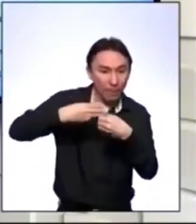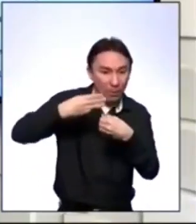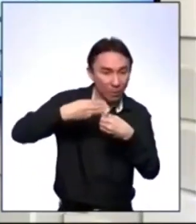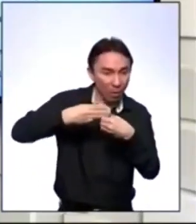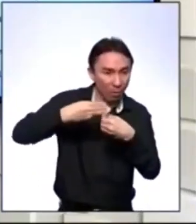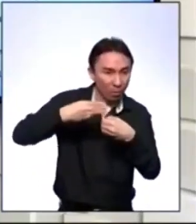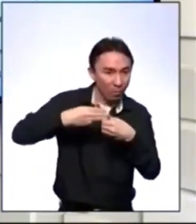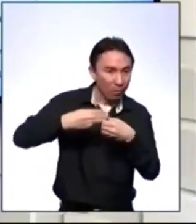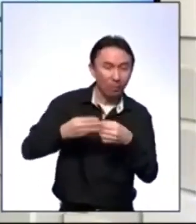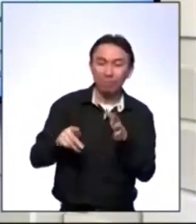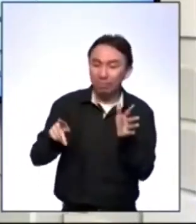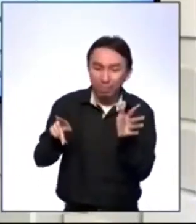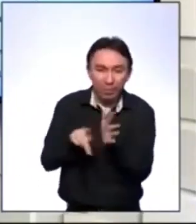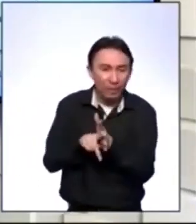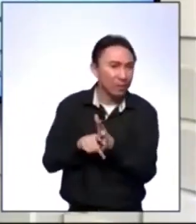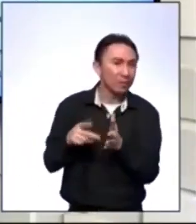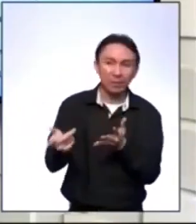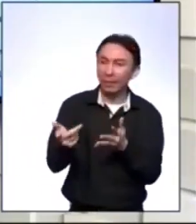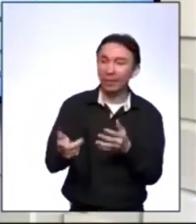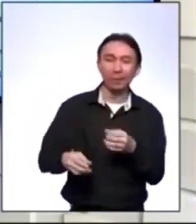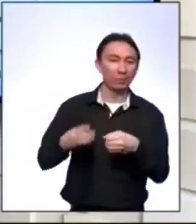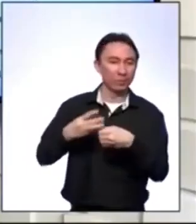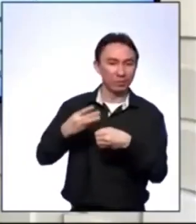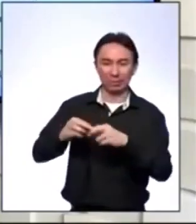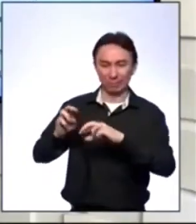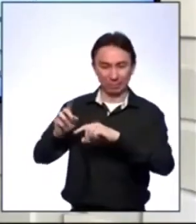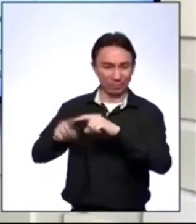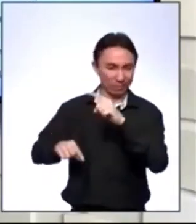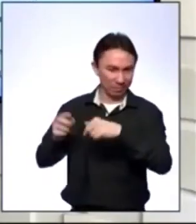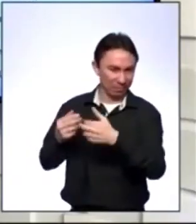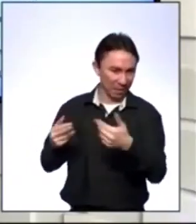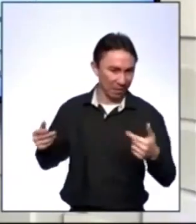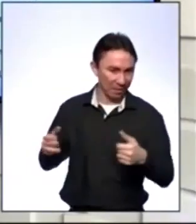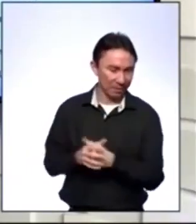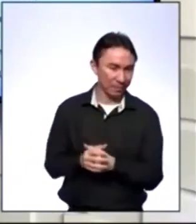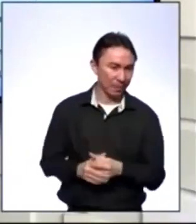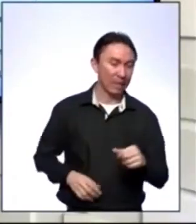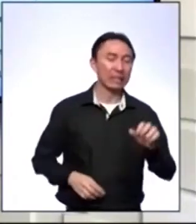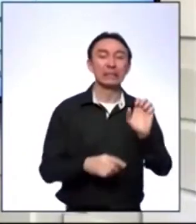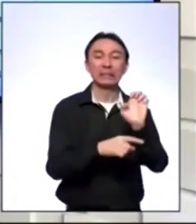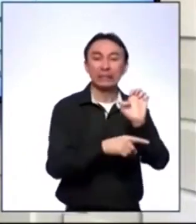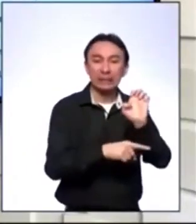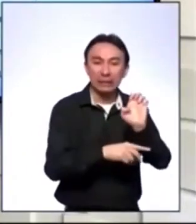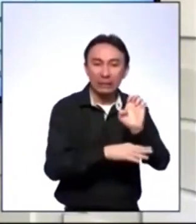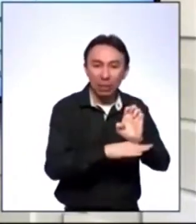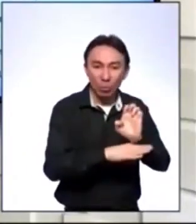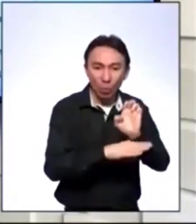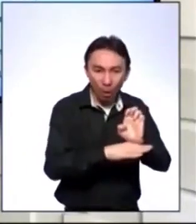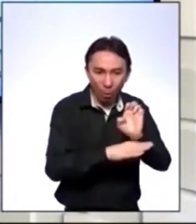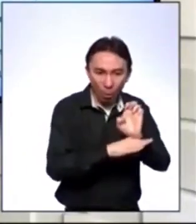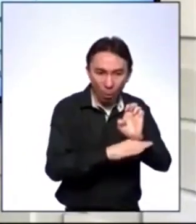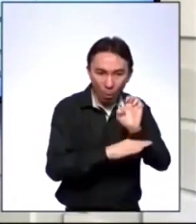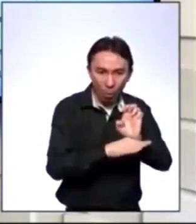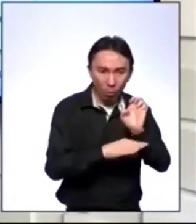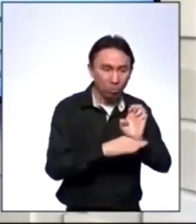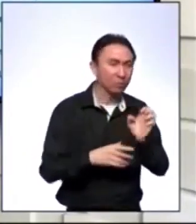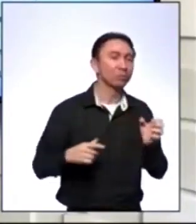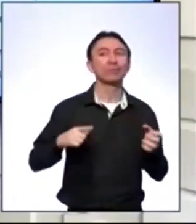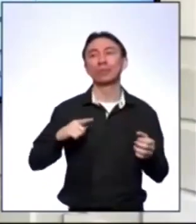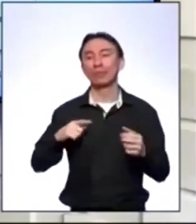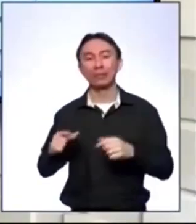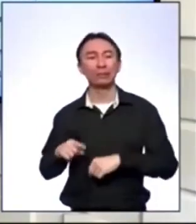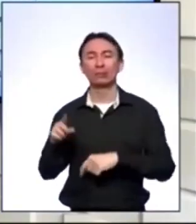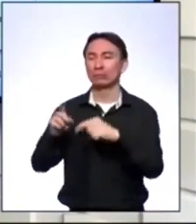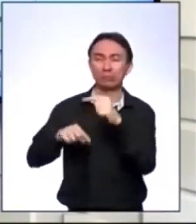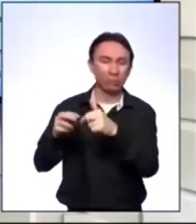público pertencentes ao município. Patrimônio estadual, conjunto de reunião de bens